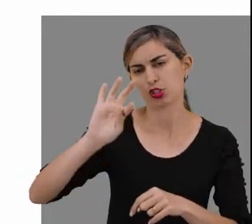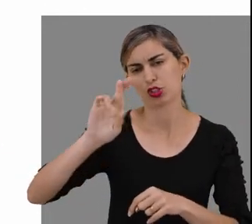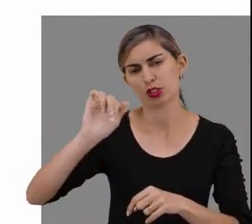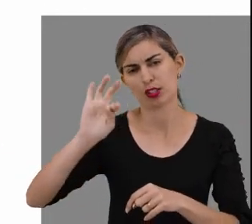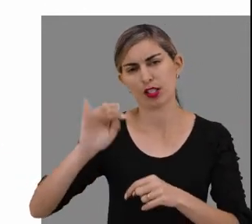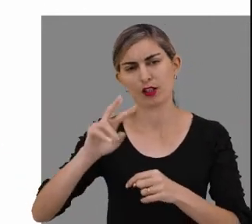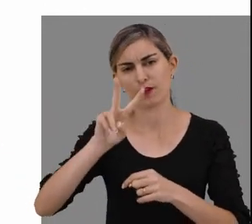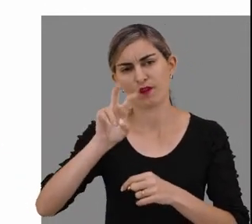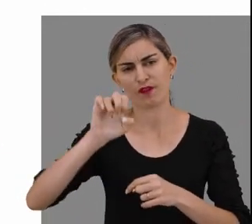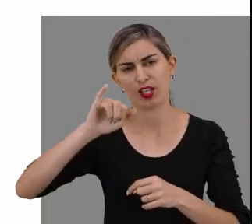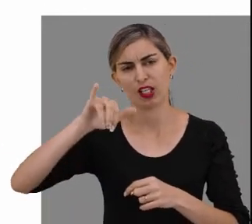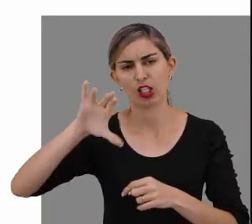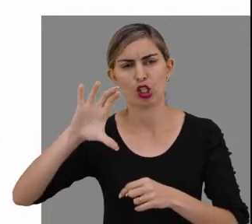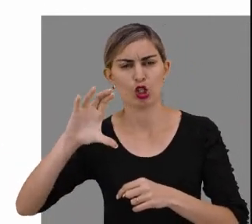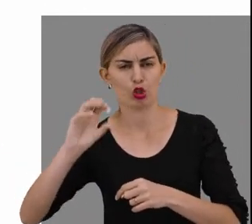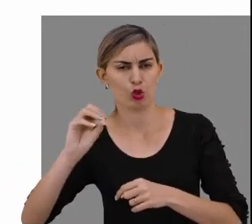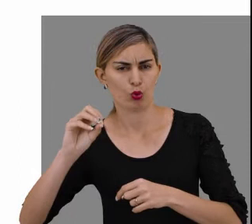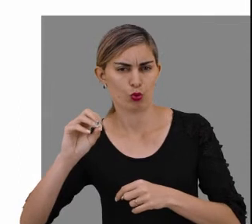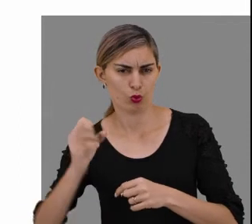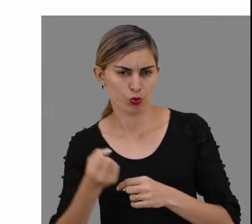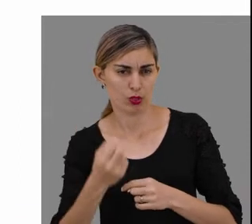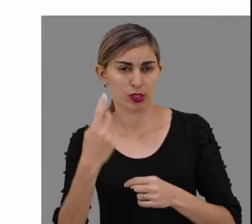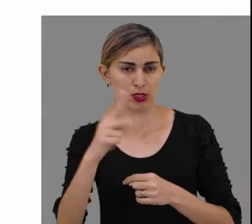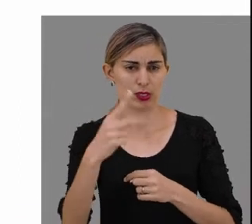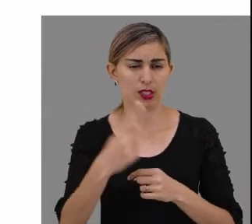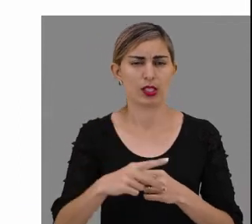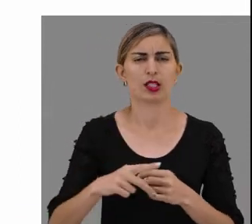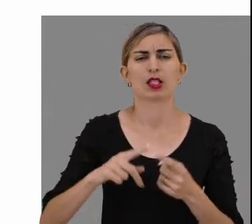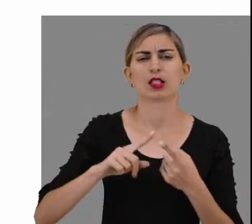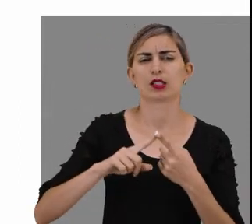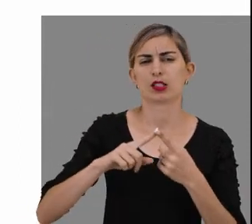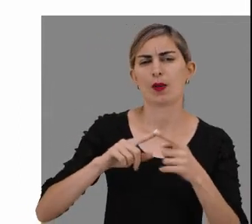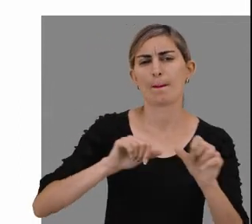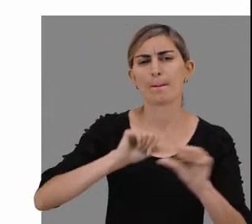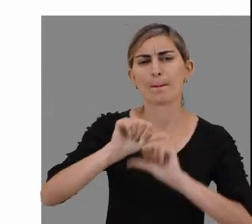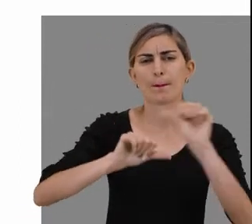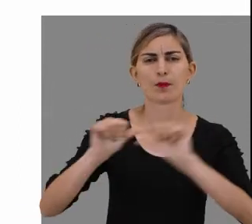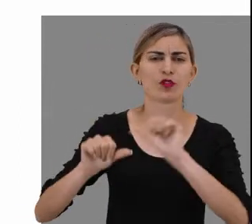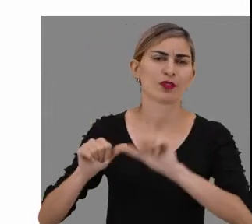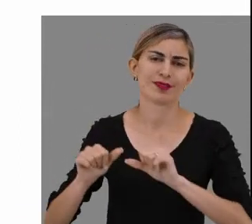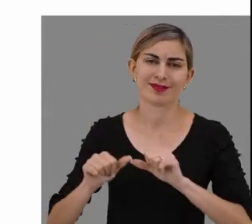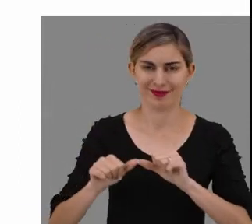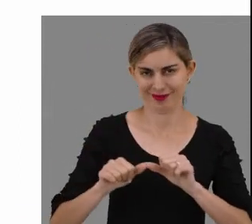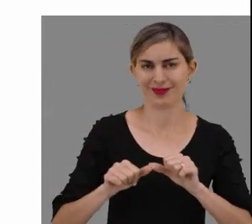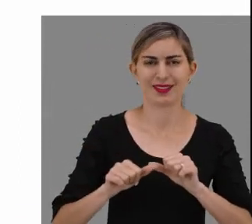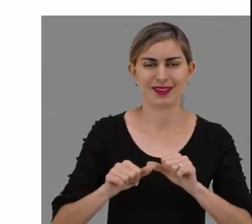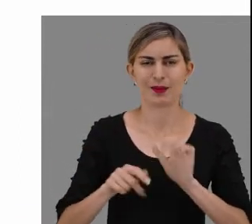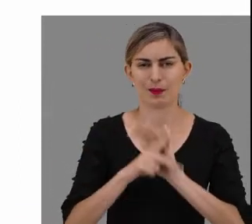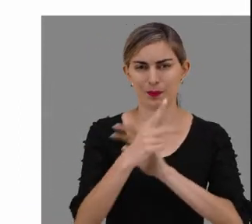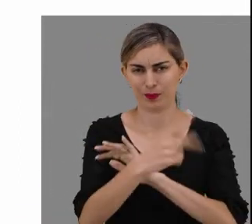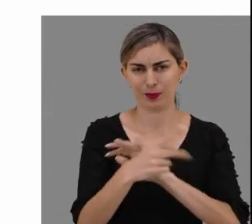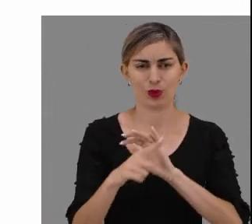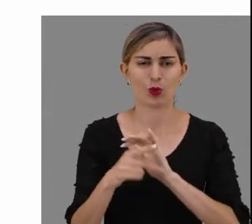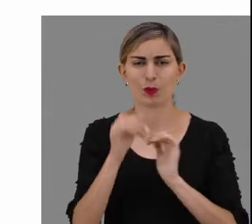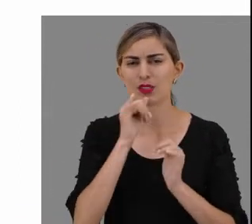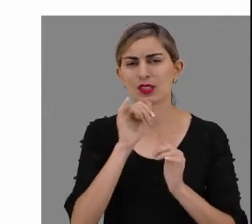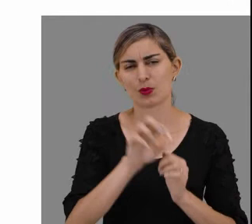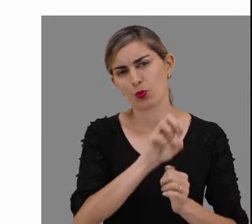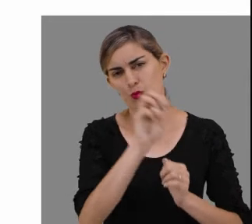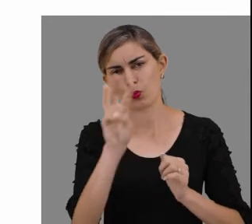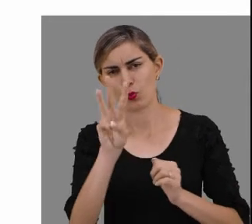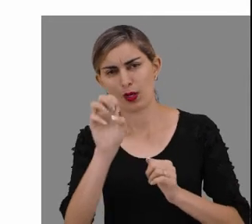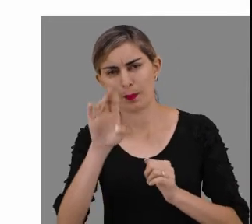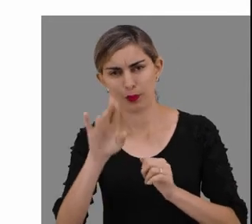abstrata veículo e neles eles irão se locomover de forma específica. No